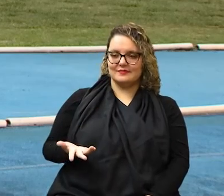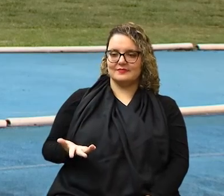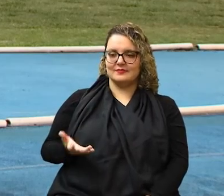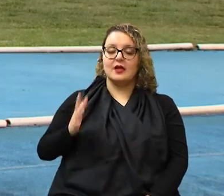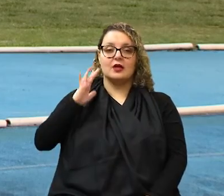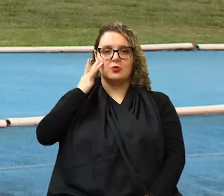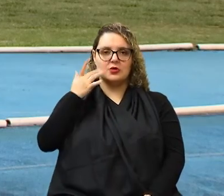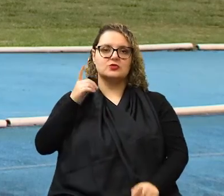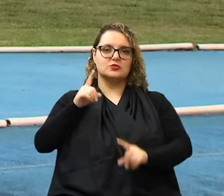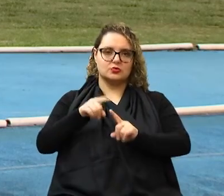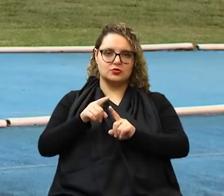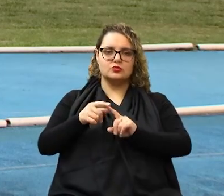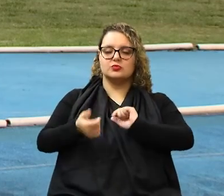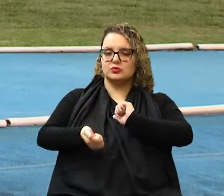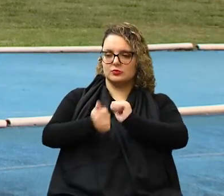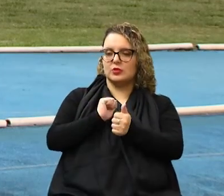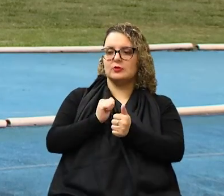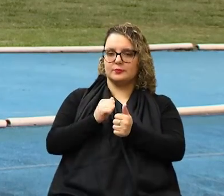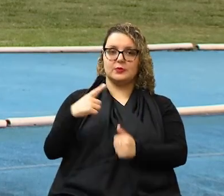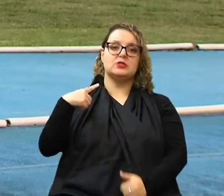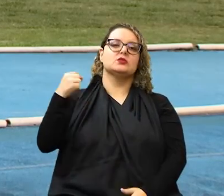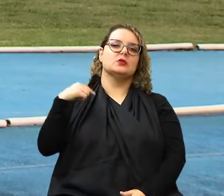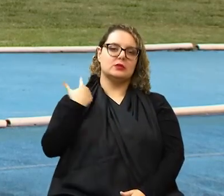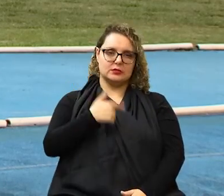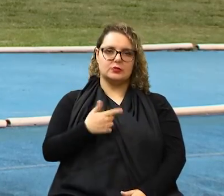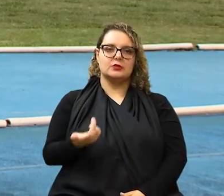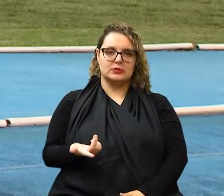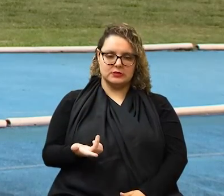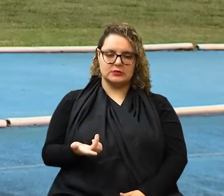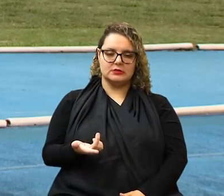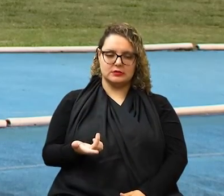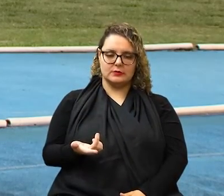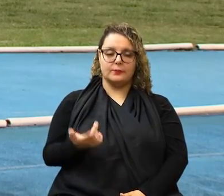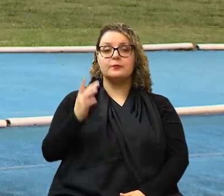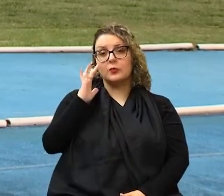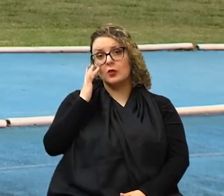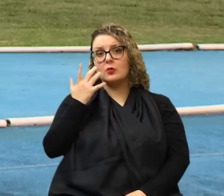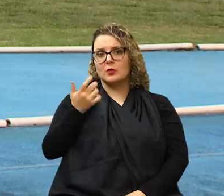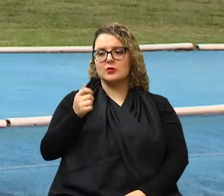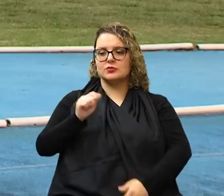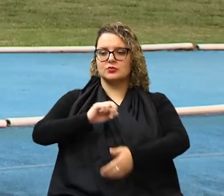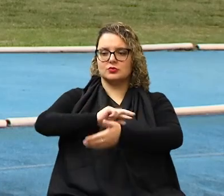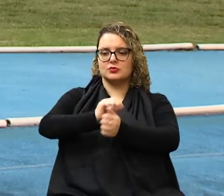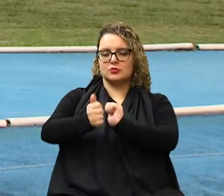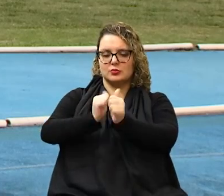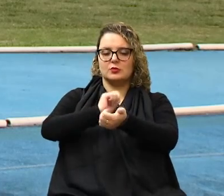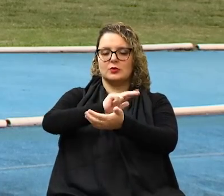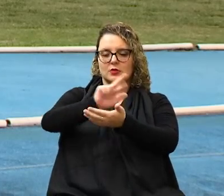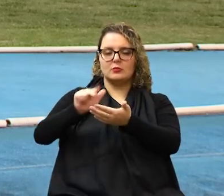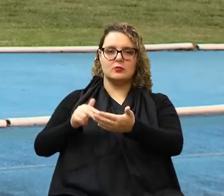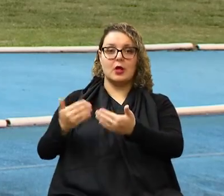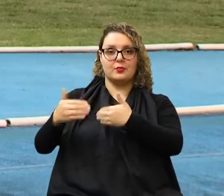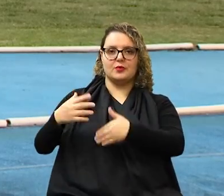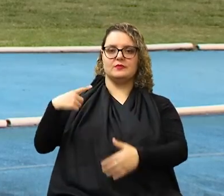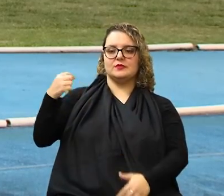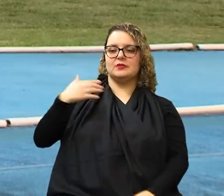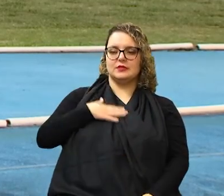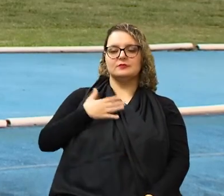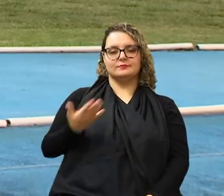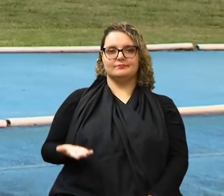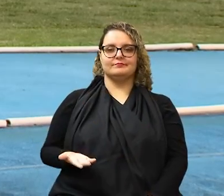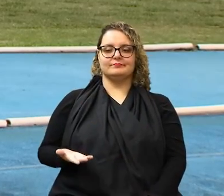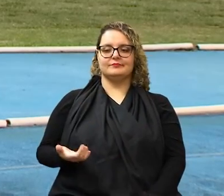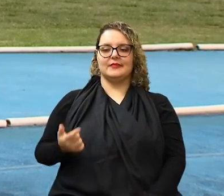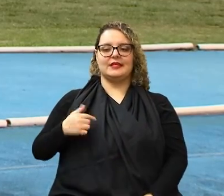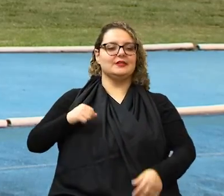acho que a modalidade, o esporte, ele escolhe a gente. Então acho que o atletismo me escolheu, a prova me escolheu e aí eu